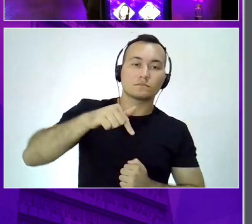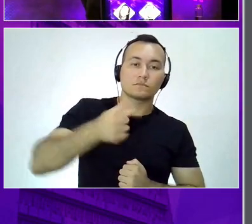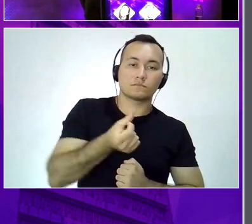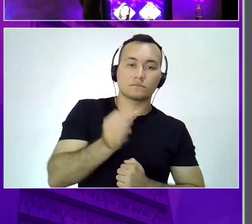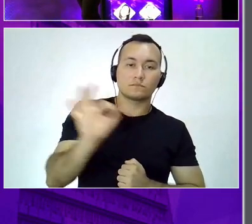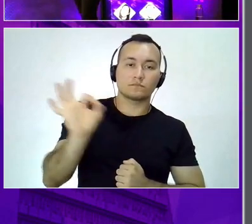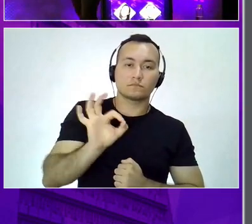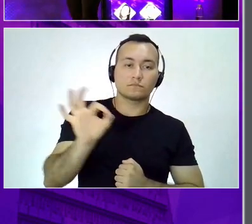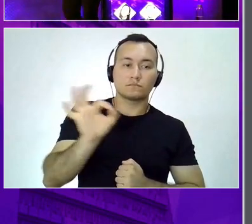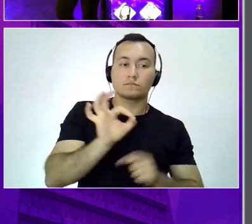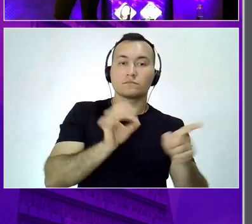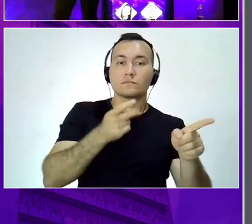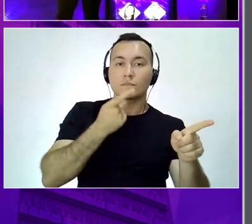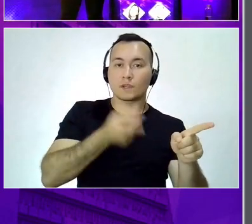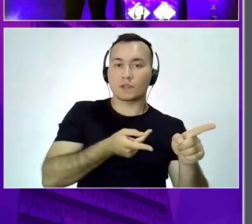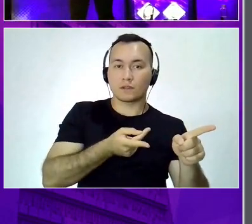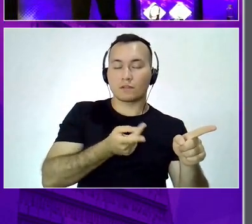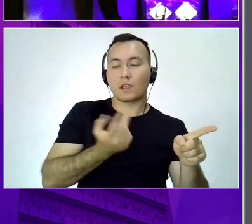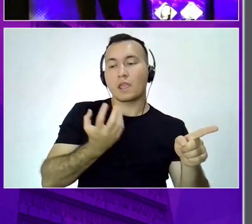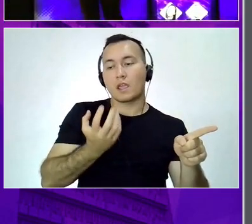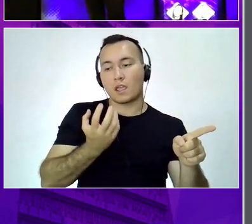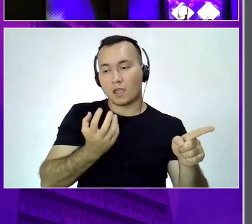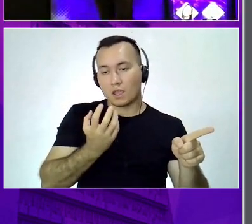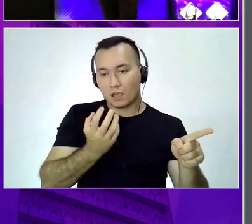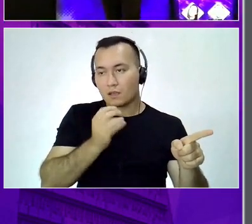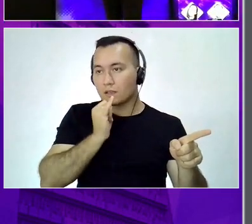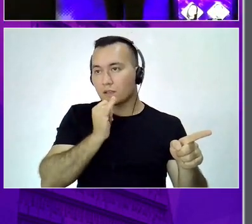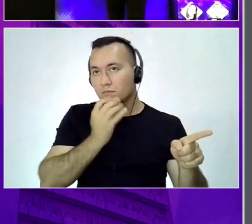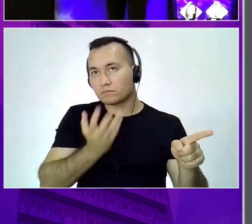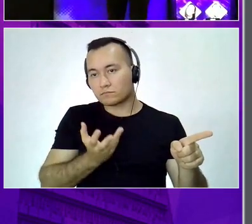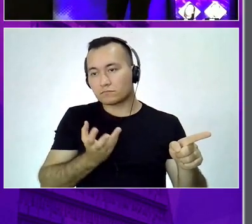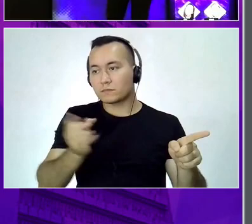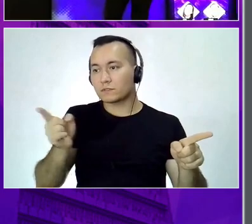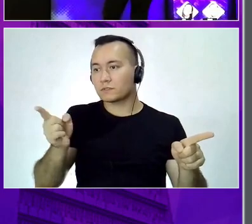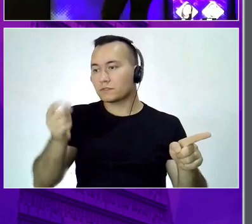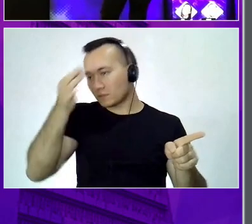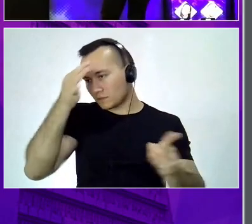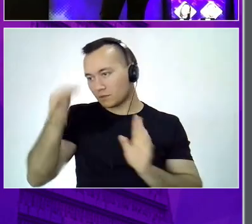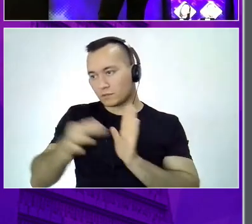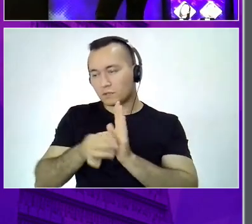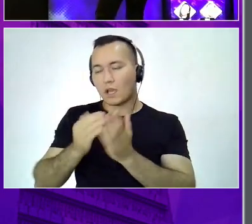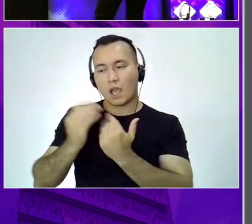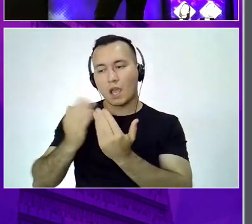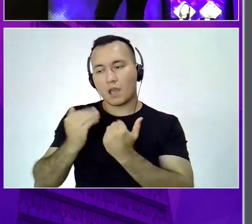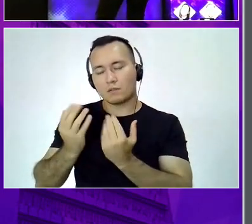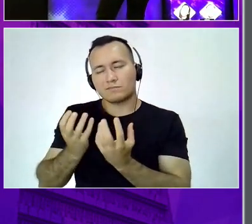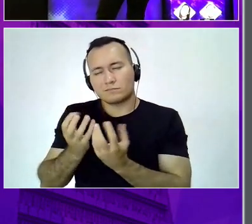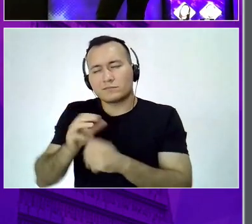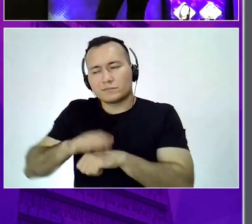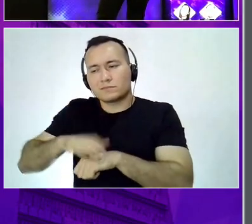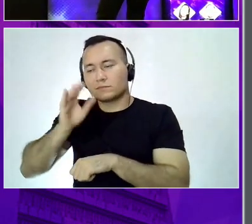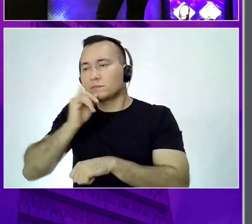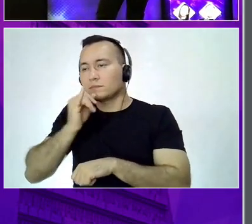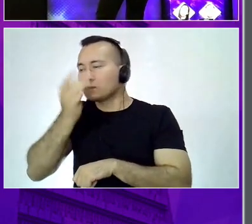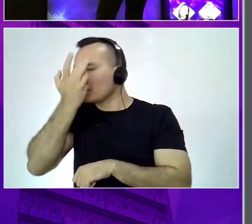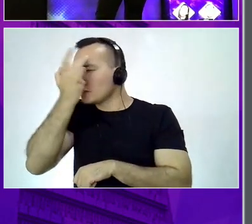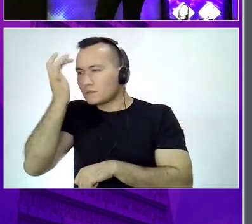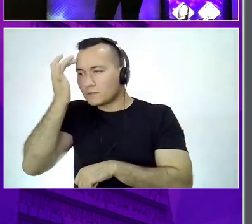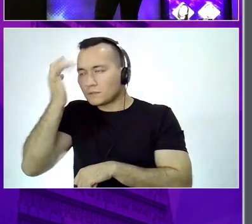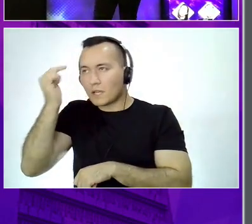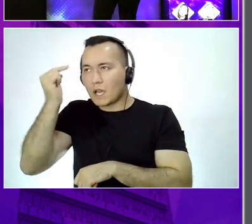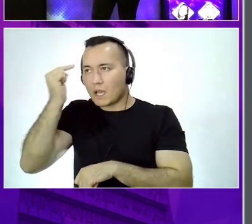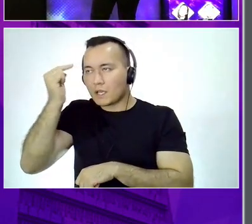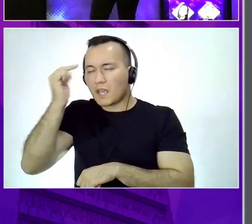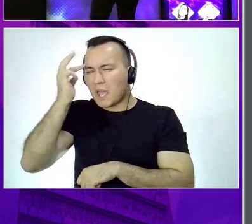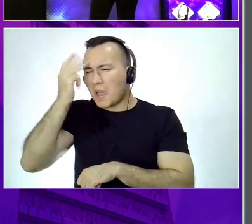76% disseram preferir falar com o robô do que com seus chefes sobre saúde mental. Né?